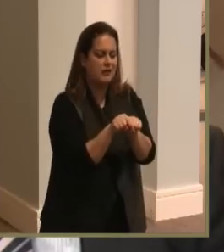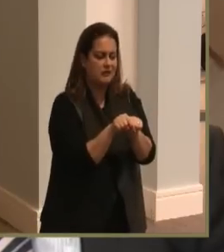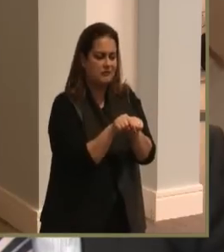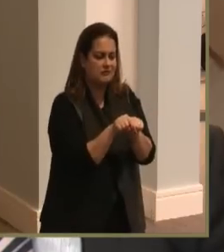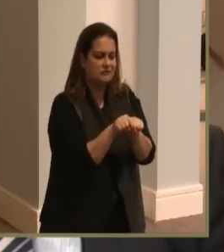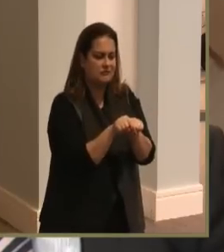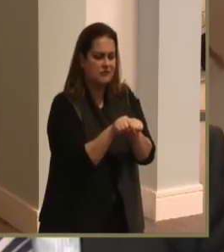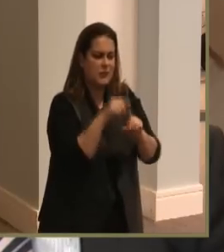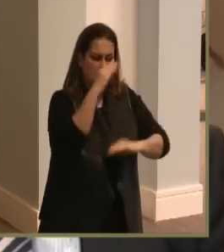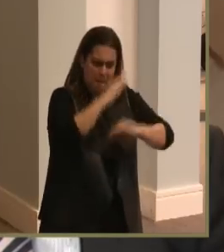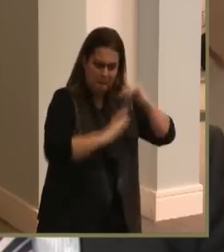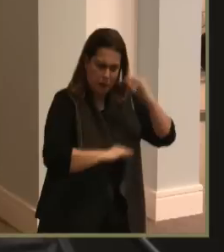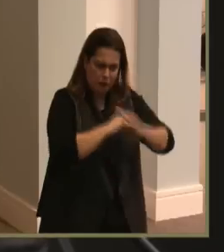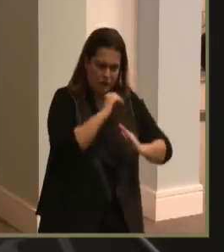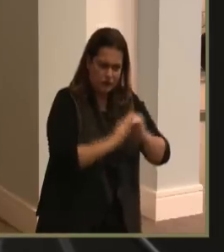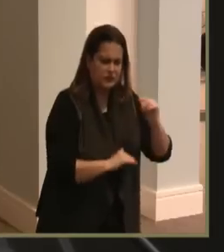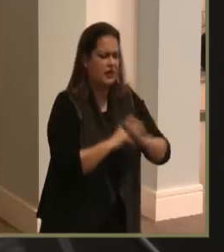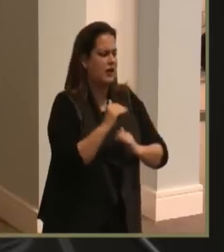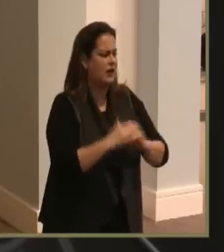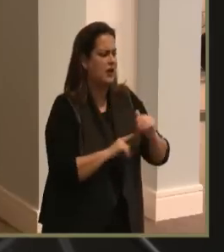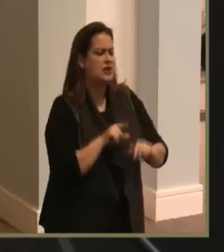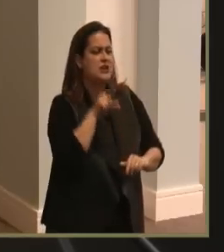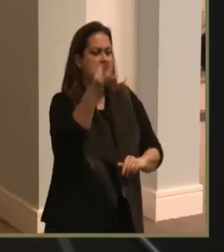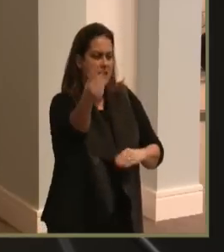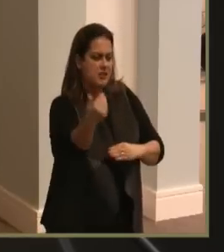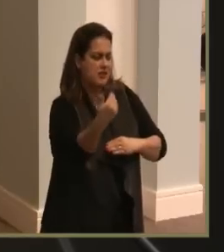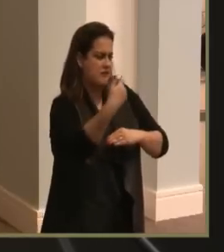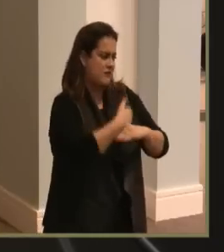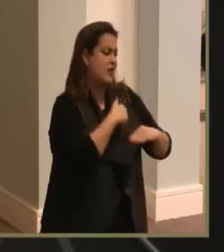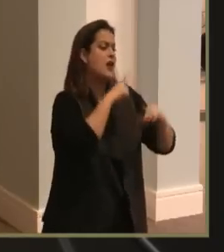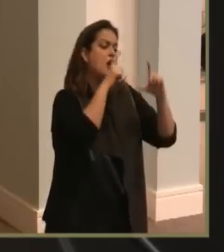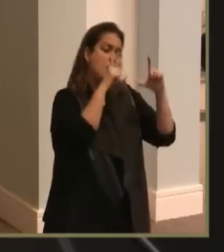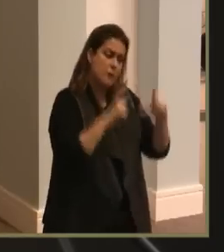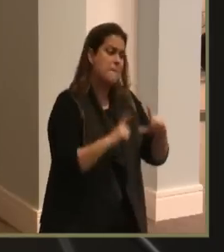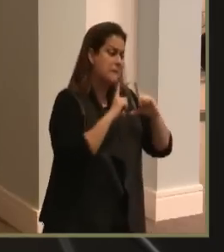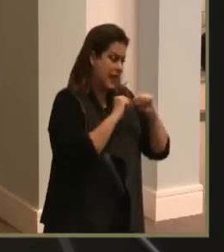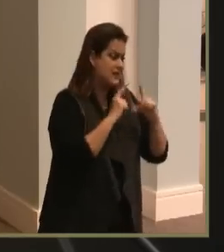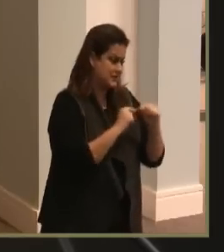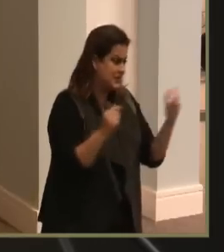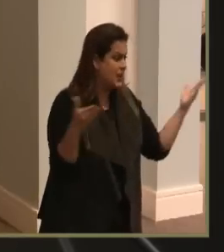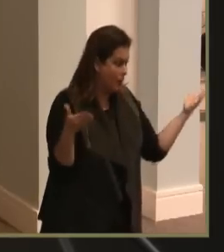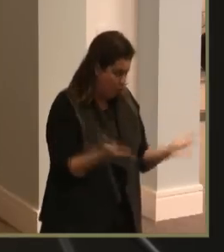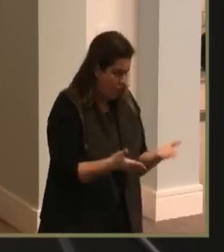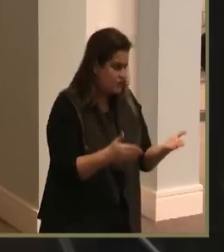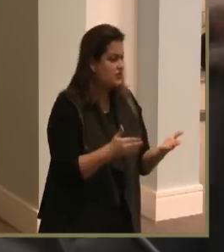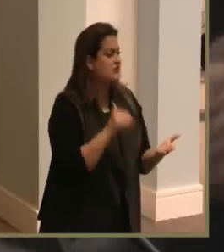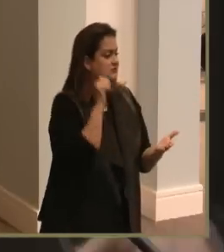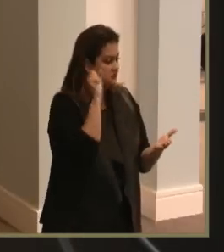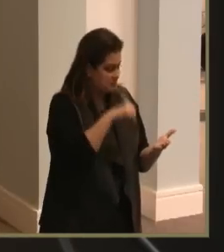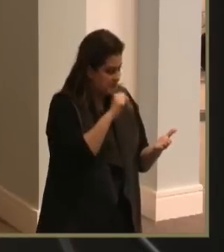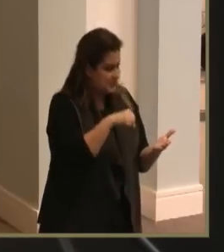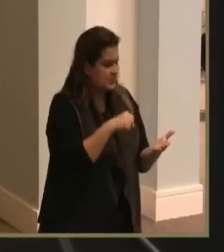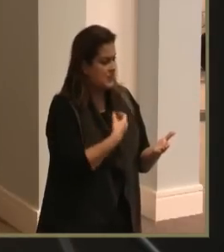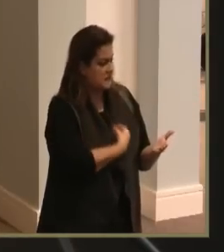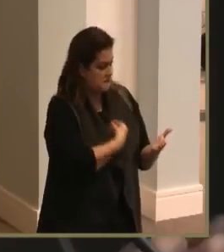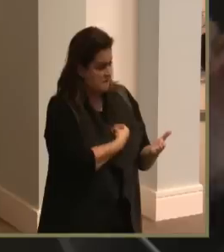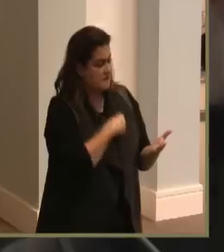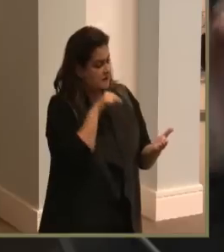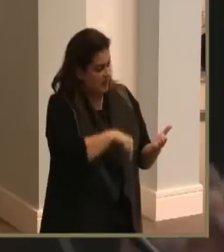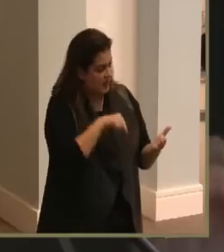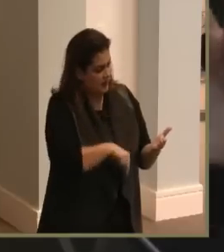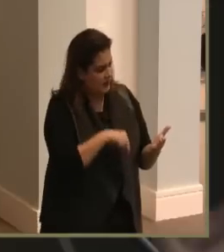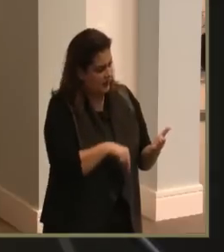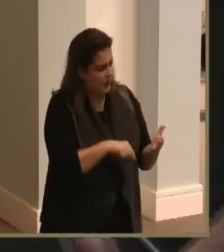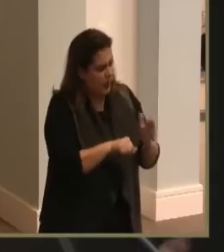profissional, o lugar do contato, do lazer, do ir e vir. Brasília é, de fato, hoje, para todos nós, aqueles que vivem aqui,